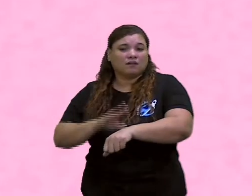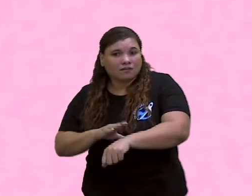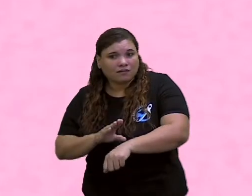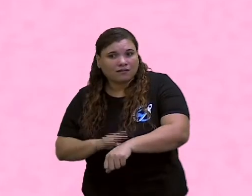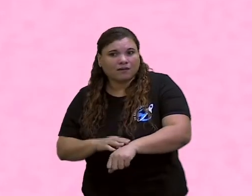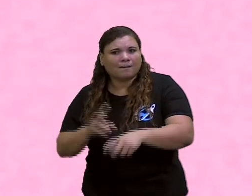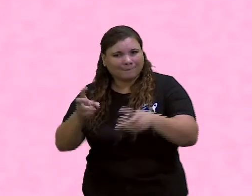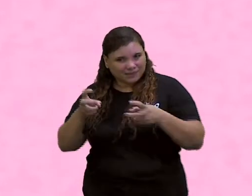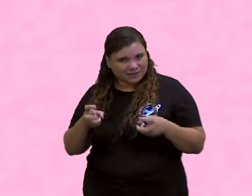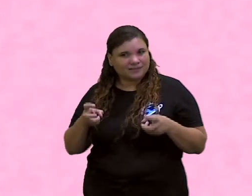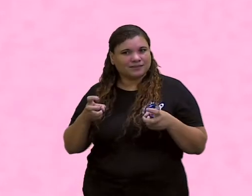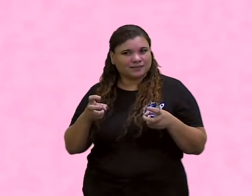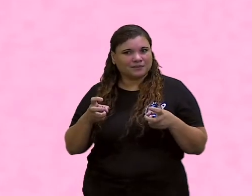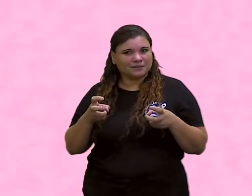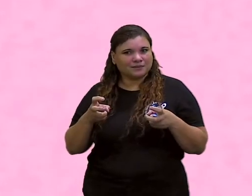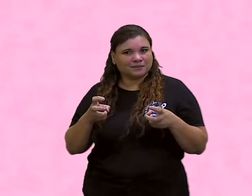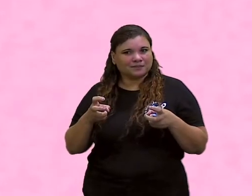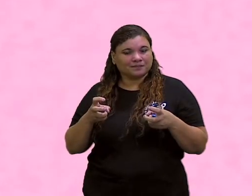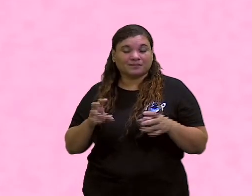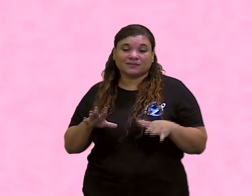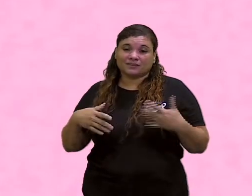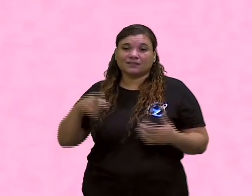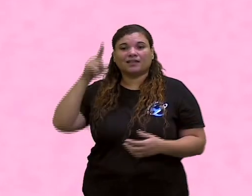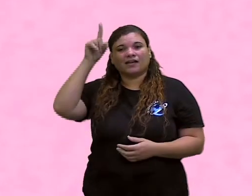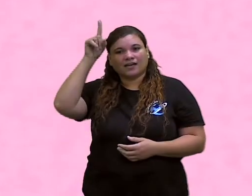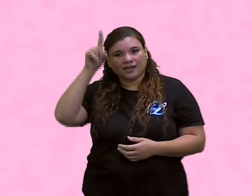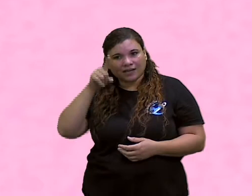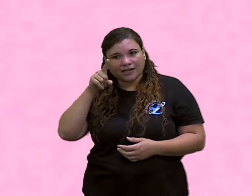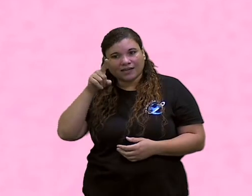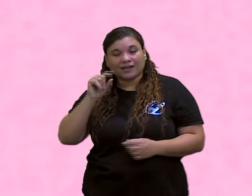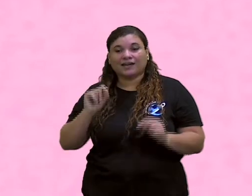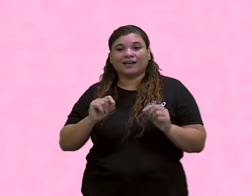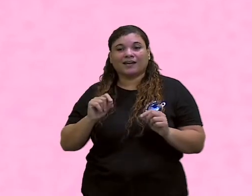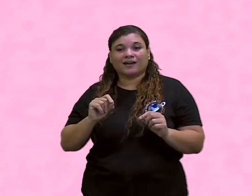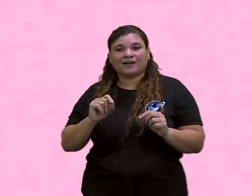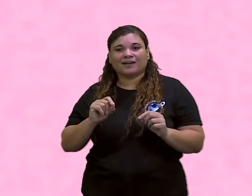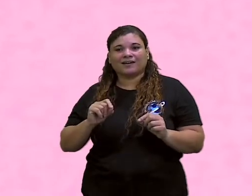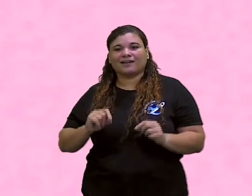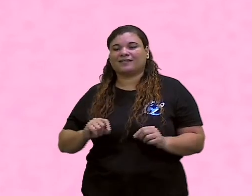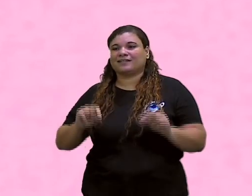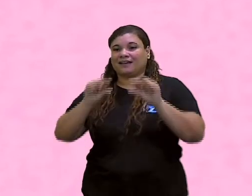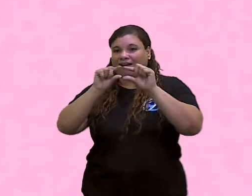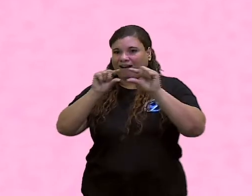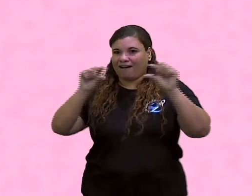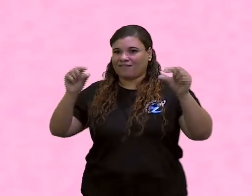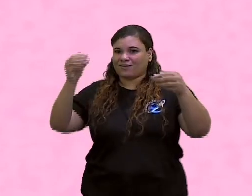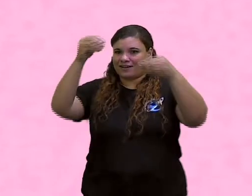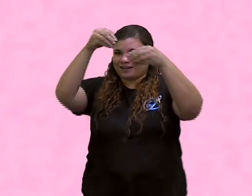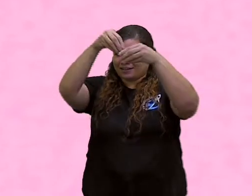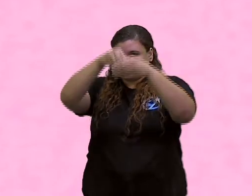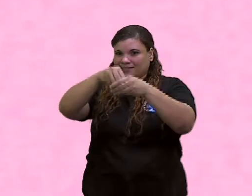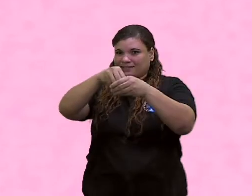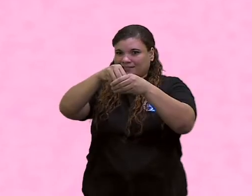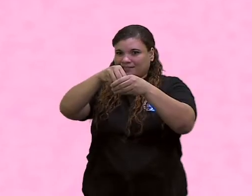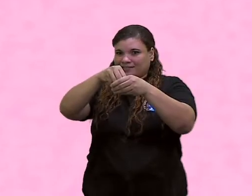são chamadas de adjunto adverbial. E aí a gente consegue classificar, porque é de fome, né? No sentido da